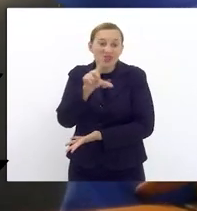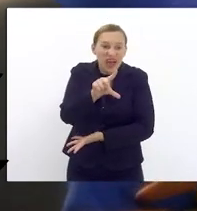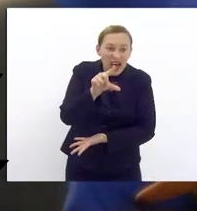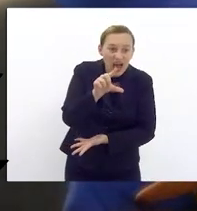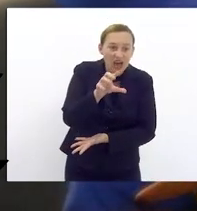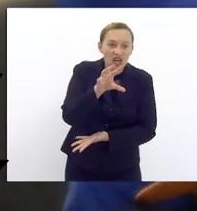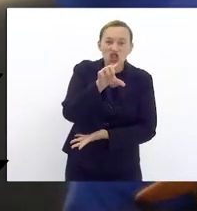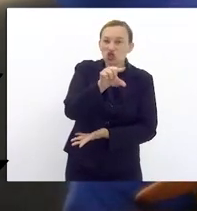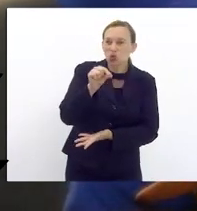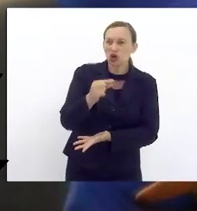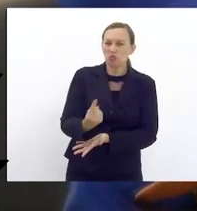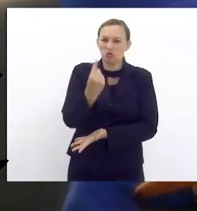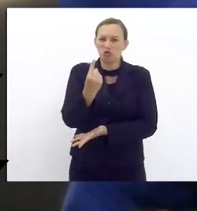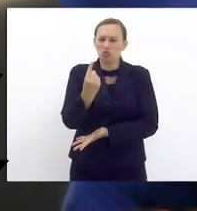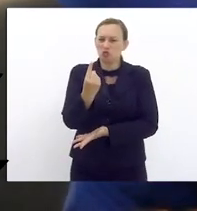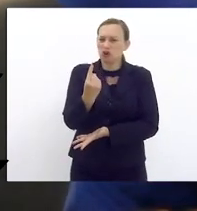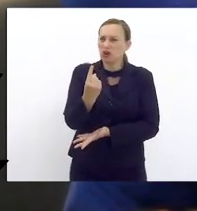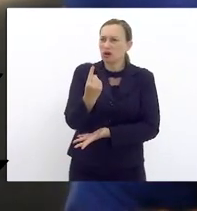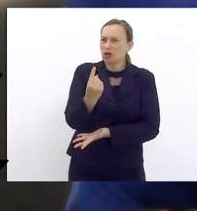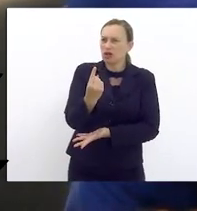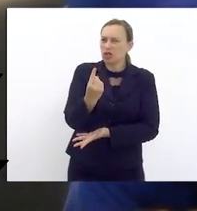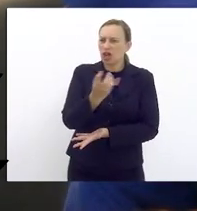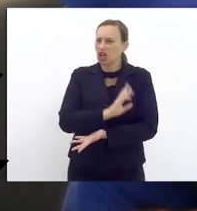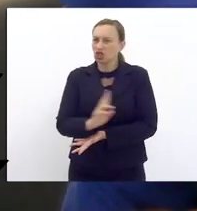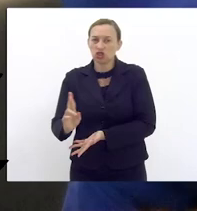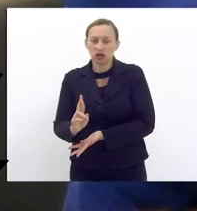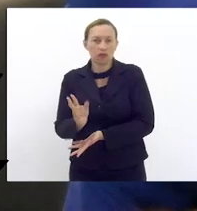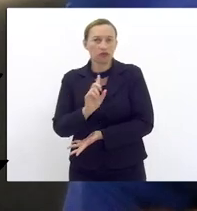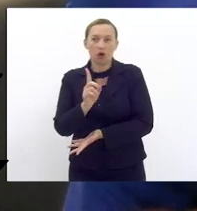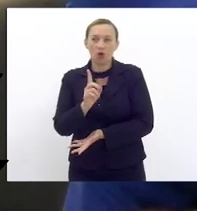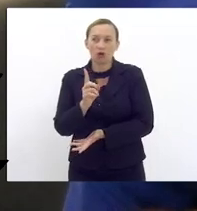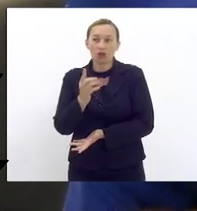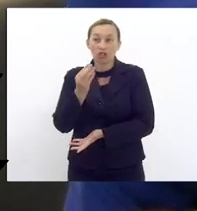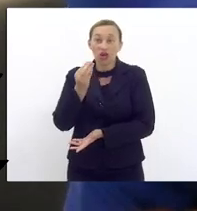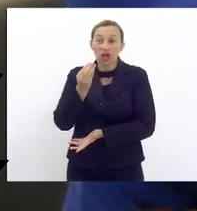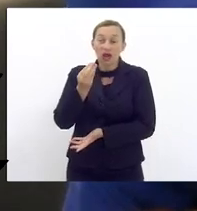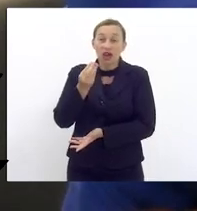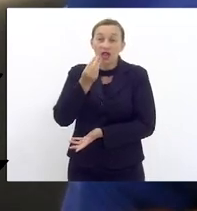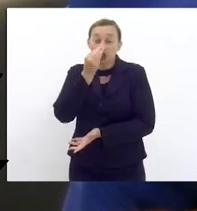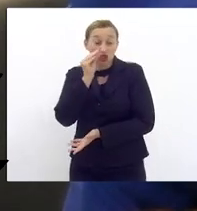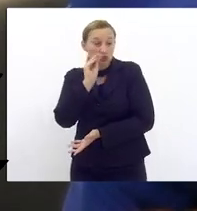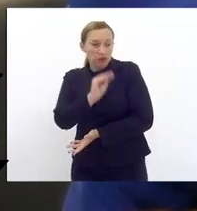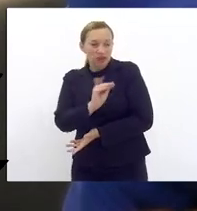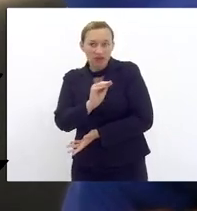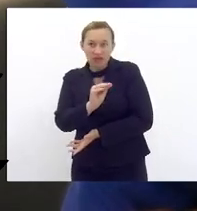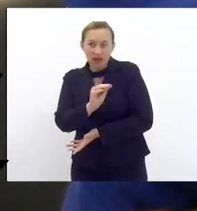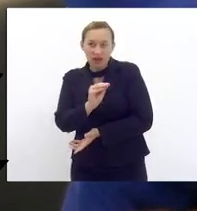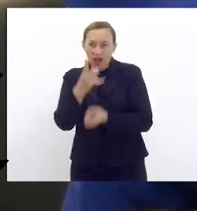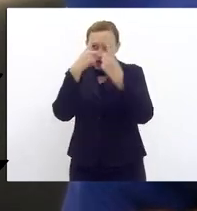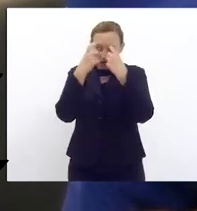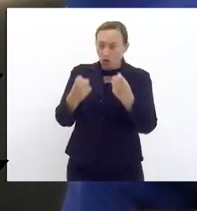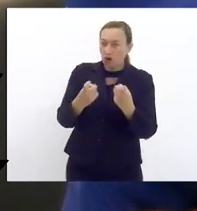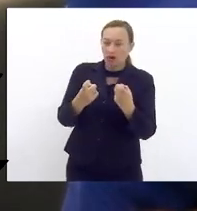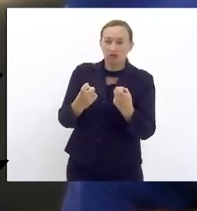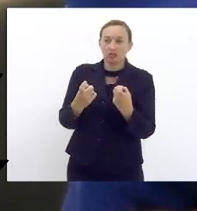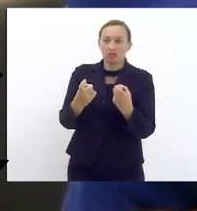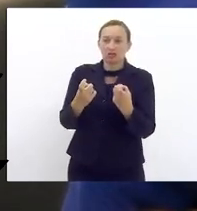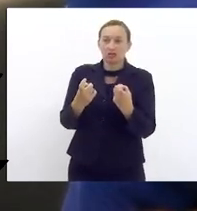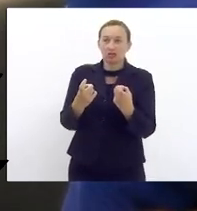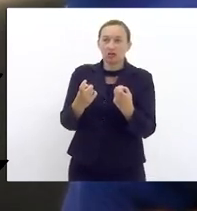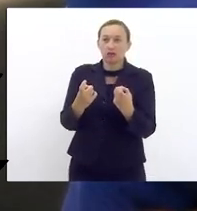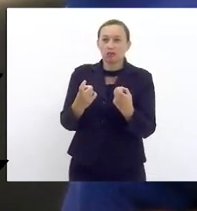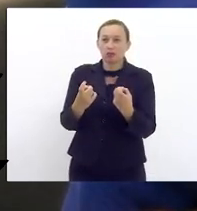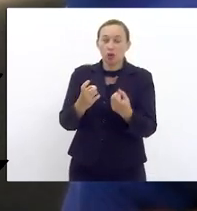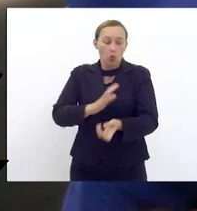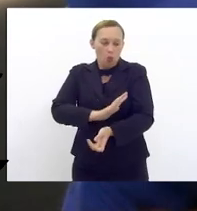como um cristão que temos que virar as costas para violência também que sofremos a intolerância ela não pode vir de nenhum lado o